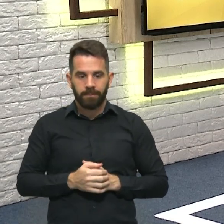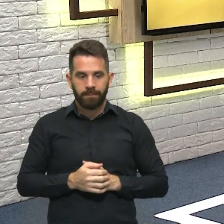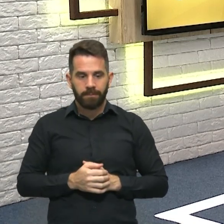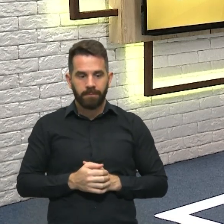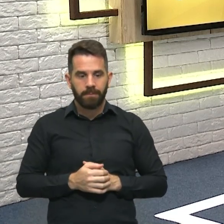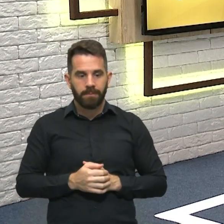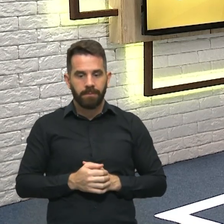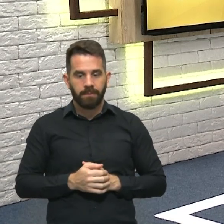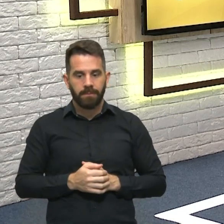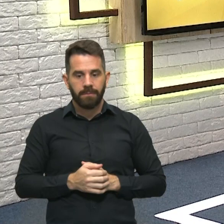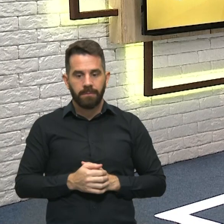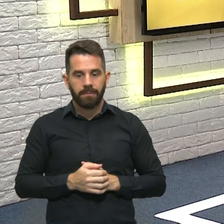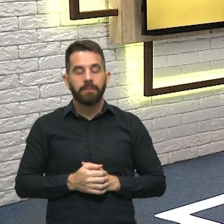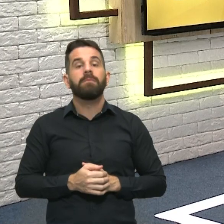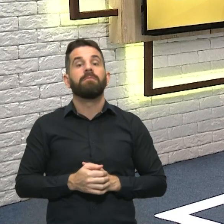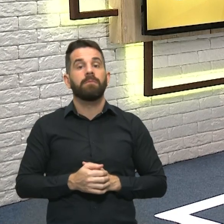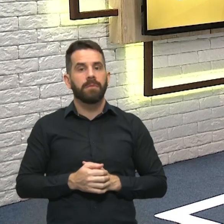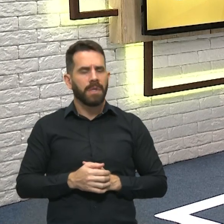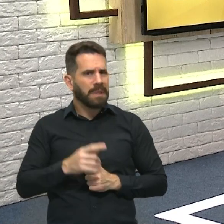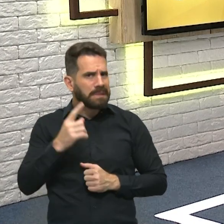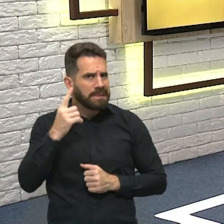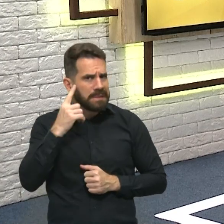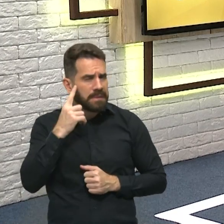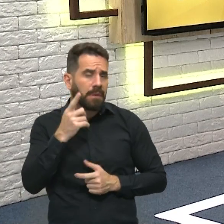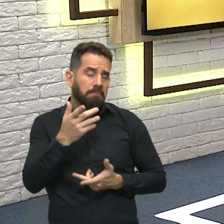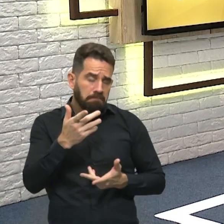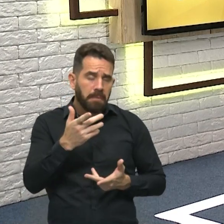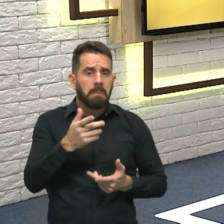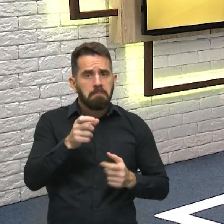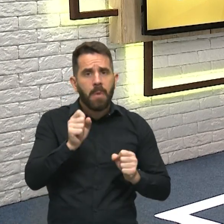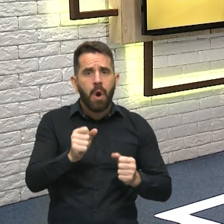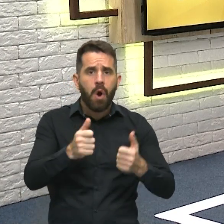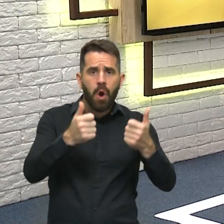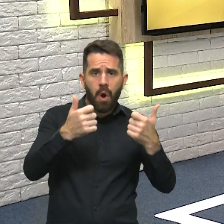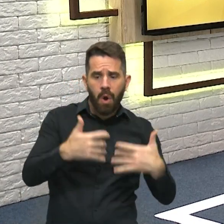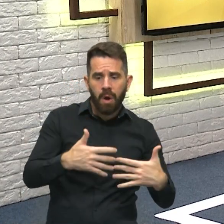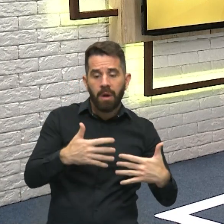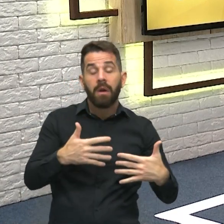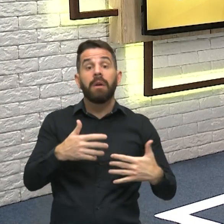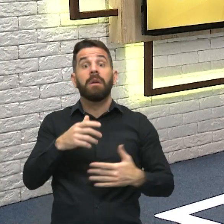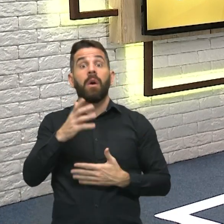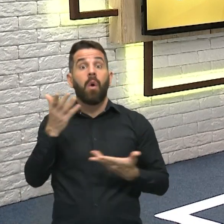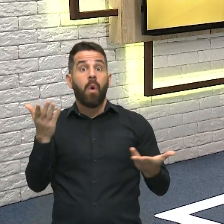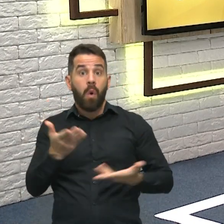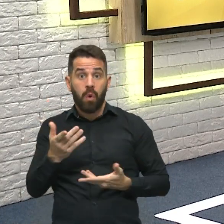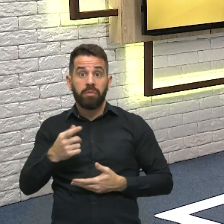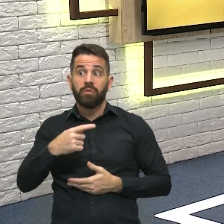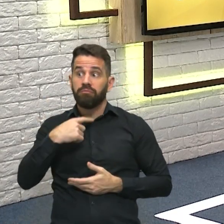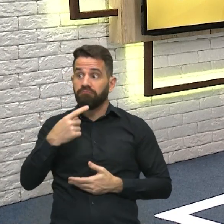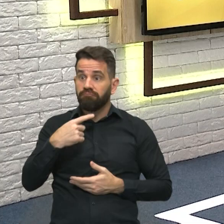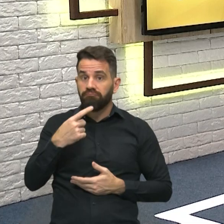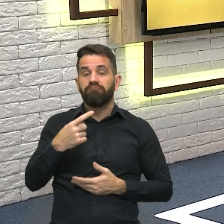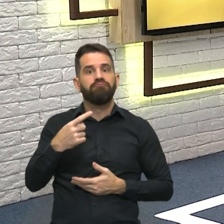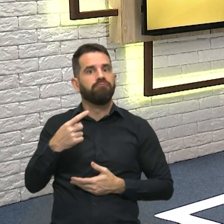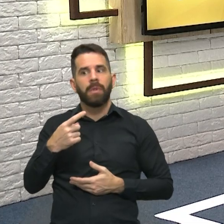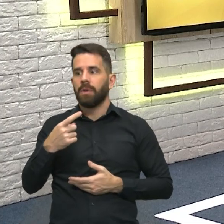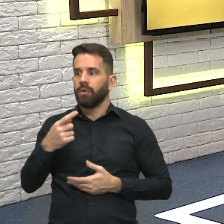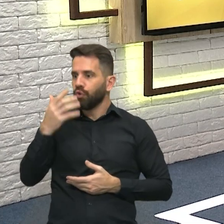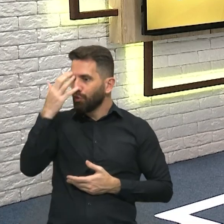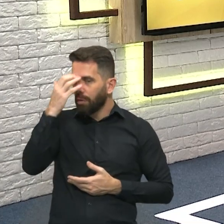com a gente. Talvez se não fosse por isso, o João não conseguisse hoje estar